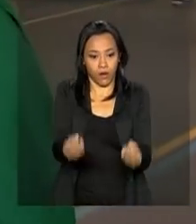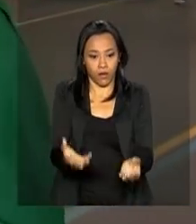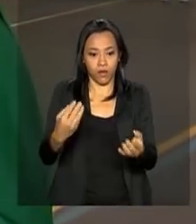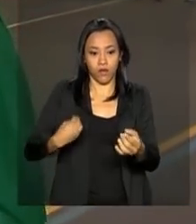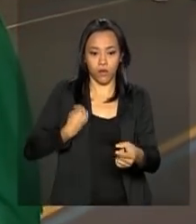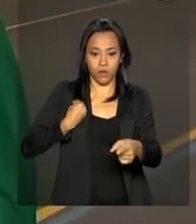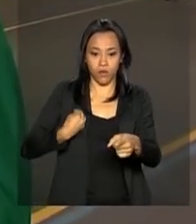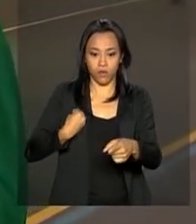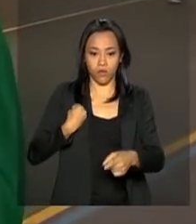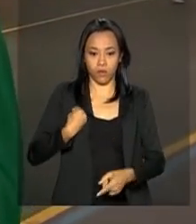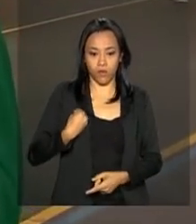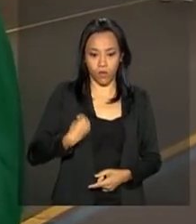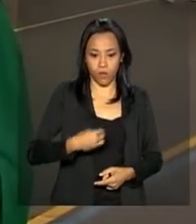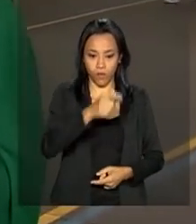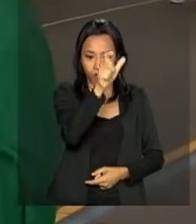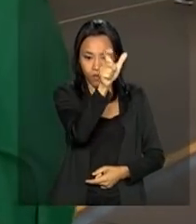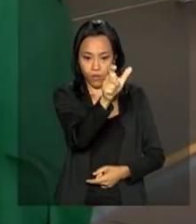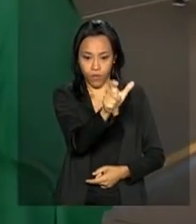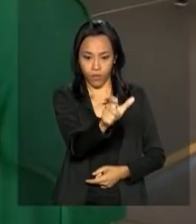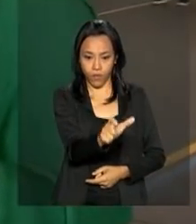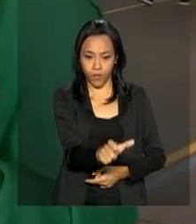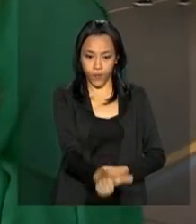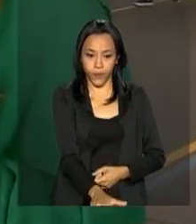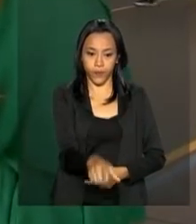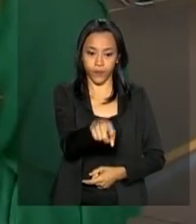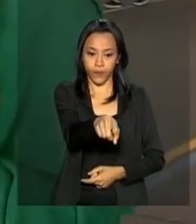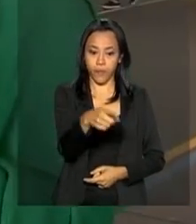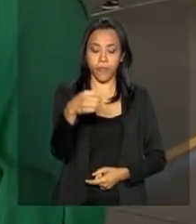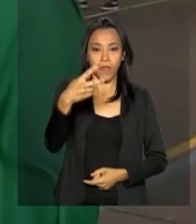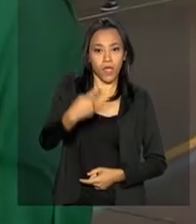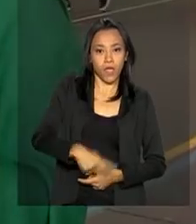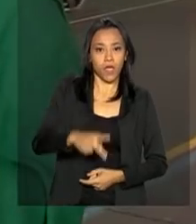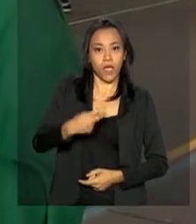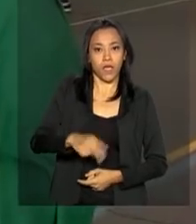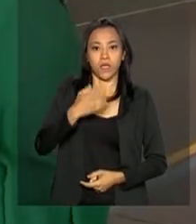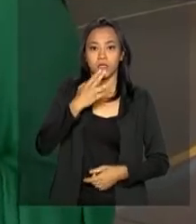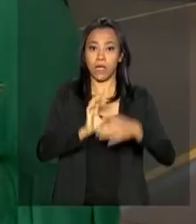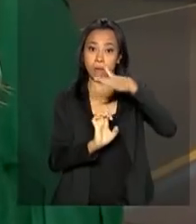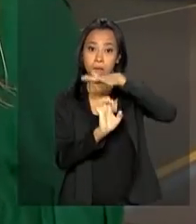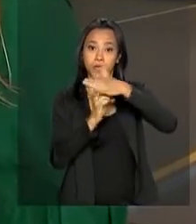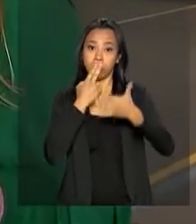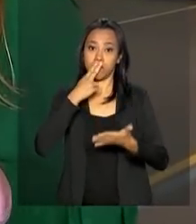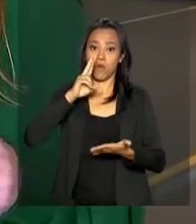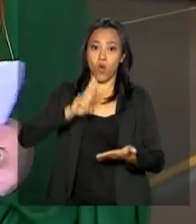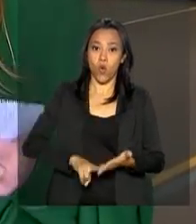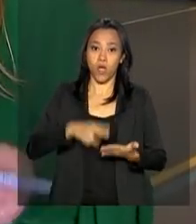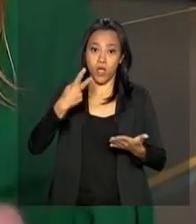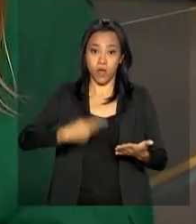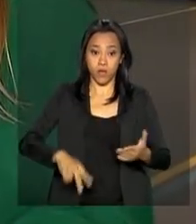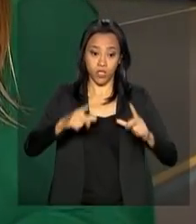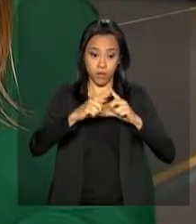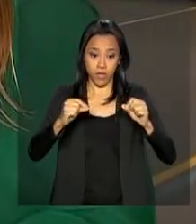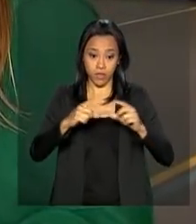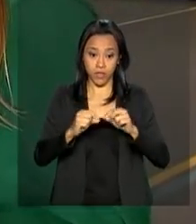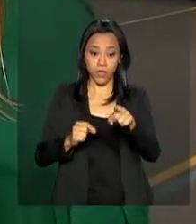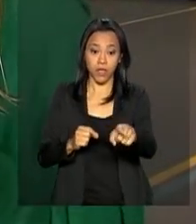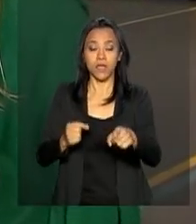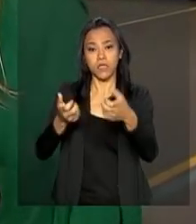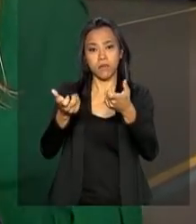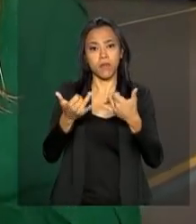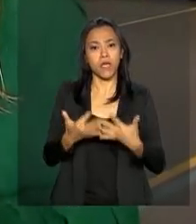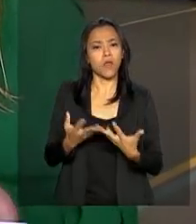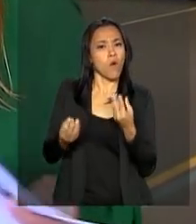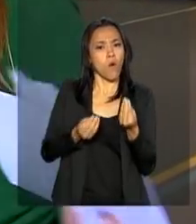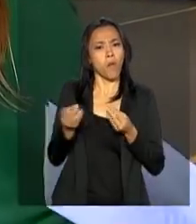assessora da Superintendência dos Correios em Brasília, Simone Barreto, que vai falar para a gente como é que está a preparação